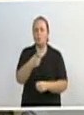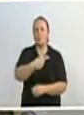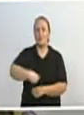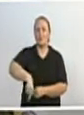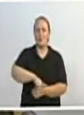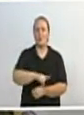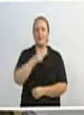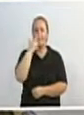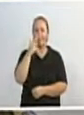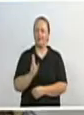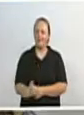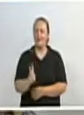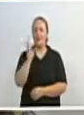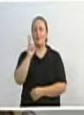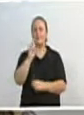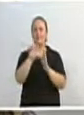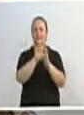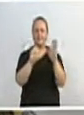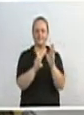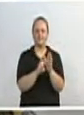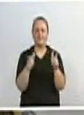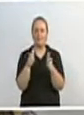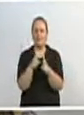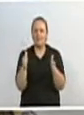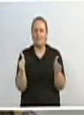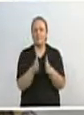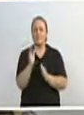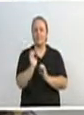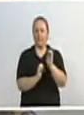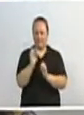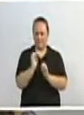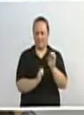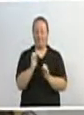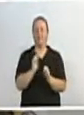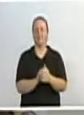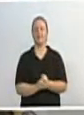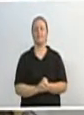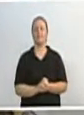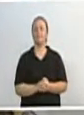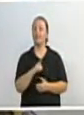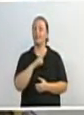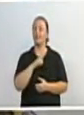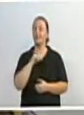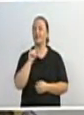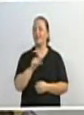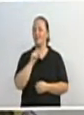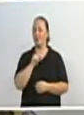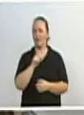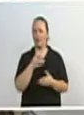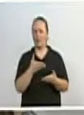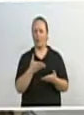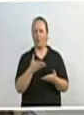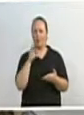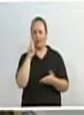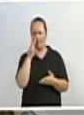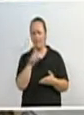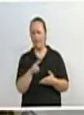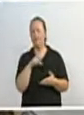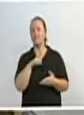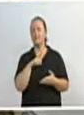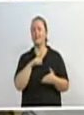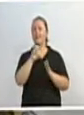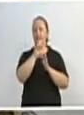Micro e Pequena Empresa, temos agora, então, na linha sucessória, a Lei 123, o Estatuto